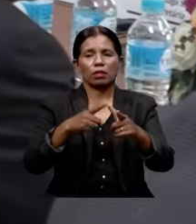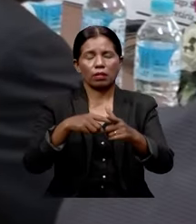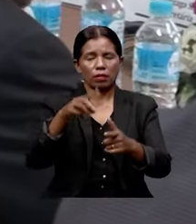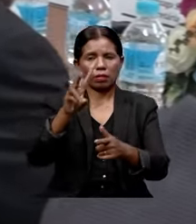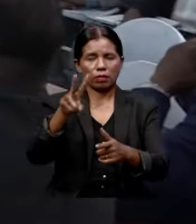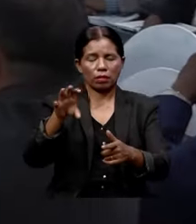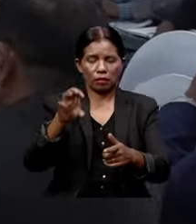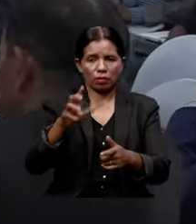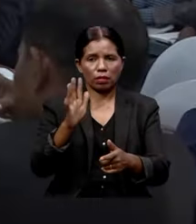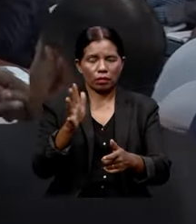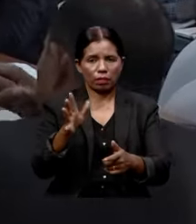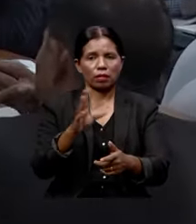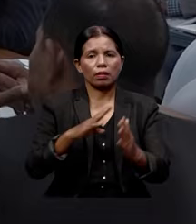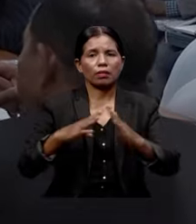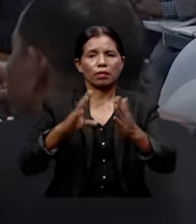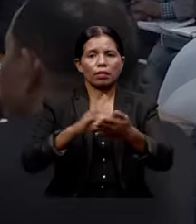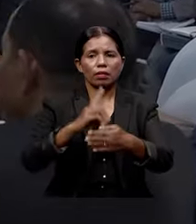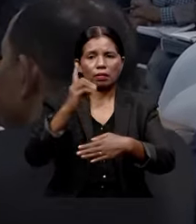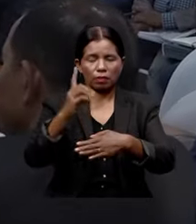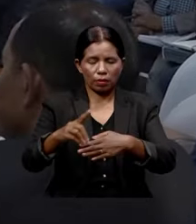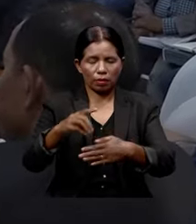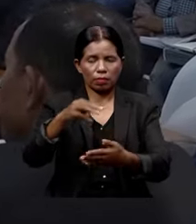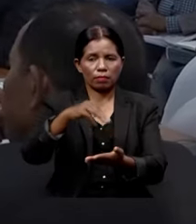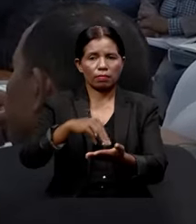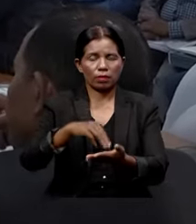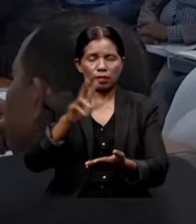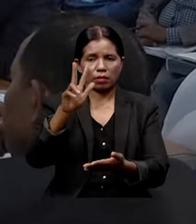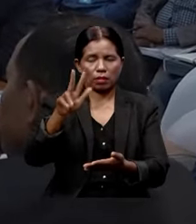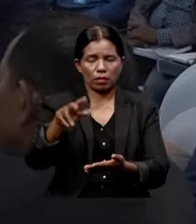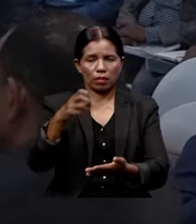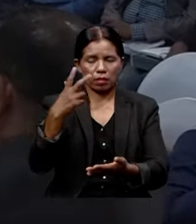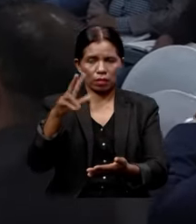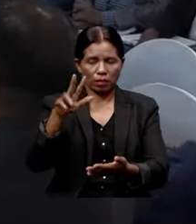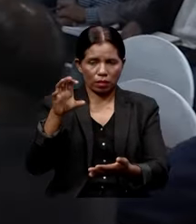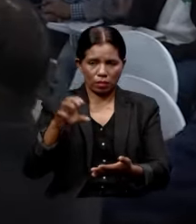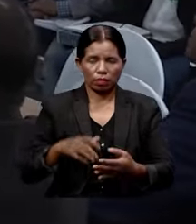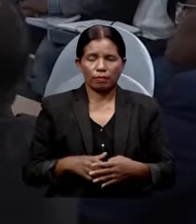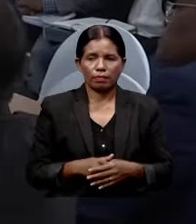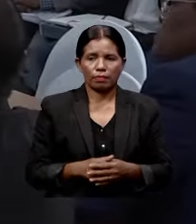no capital de desenvolvimento basic mil atos tolu. Luciano Amaral, Marito da Costa, Ziemen.